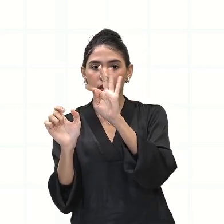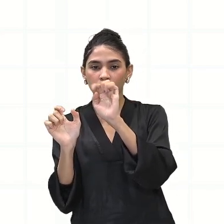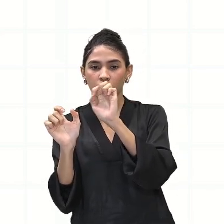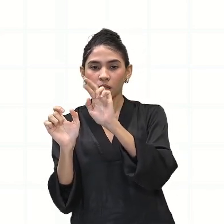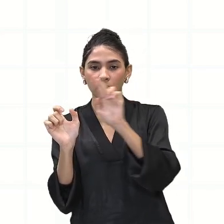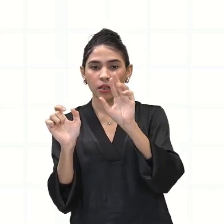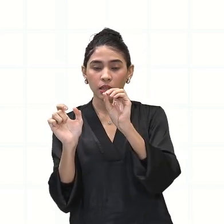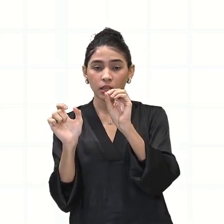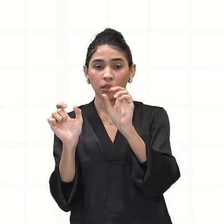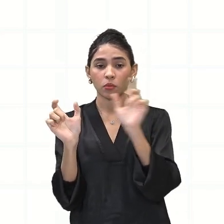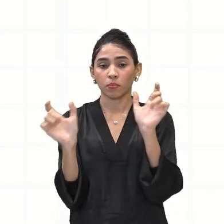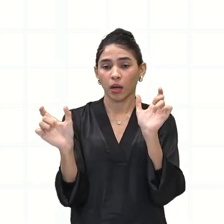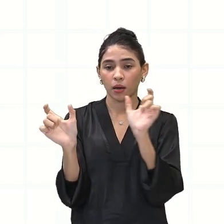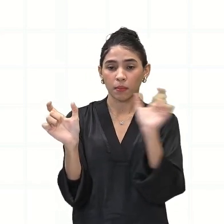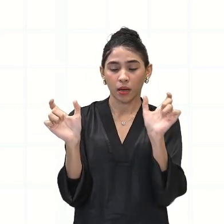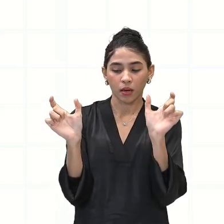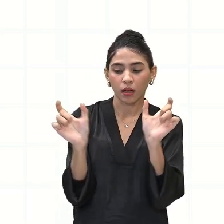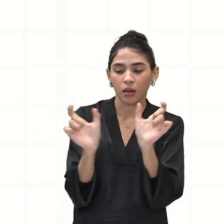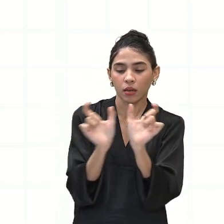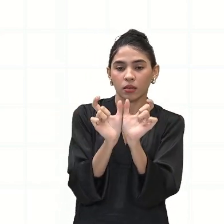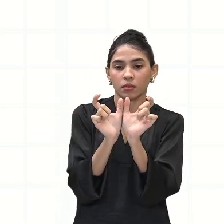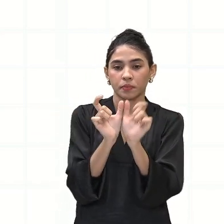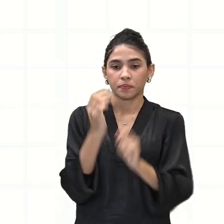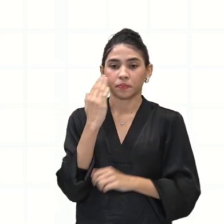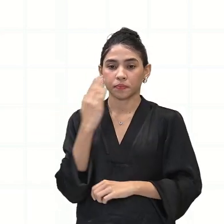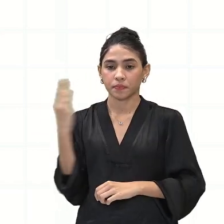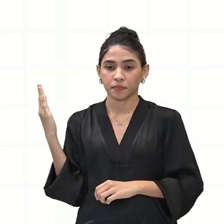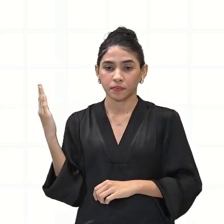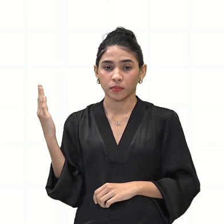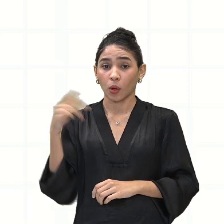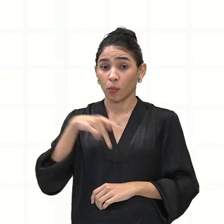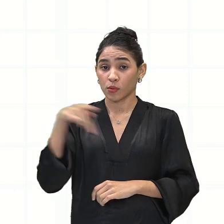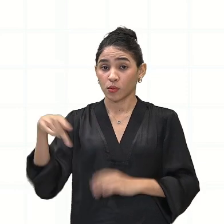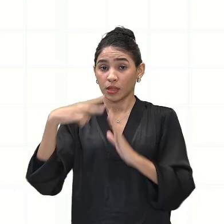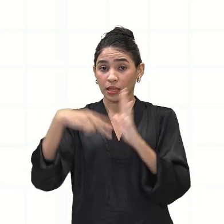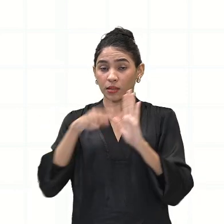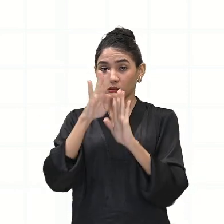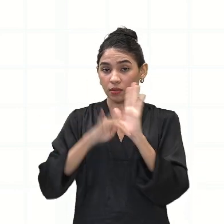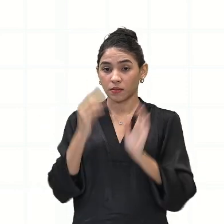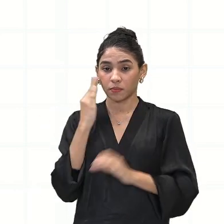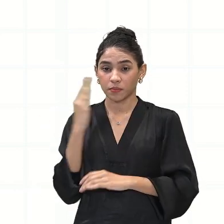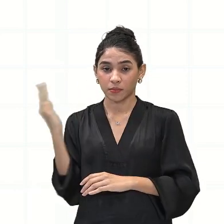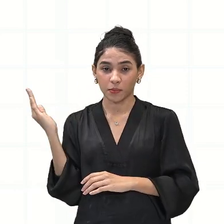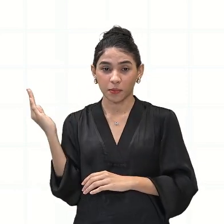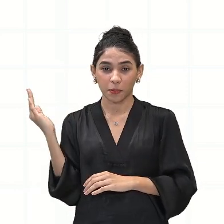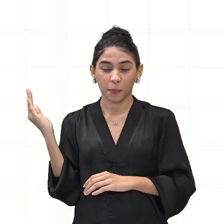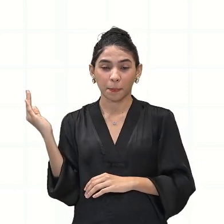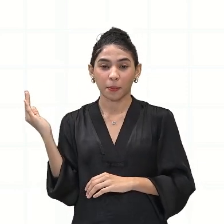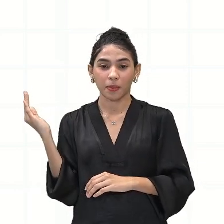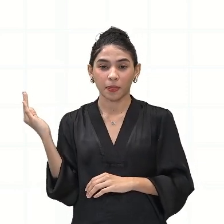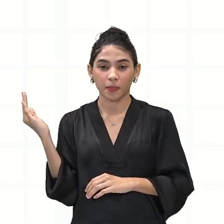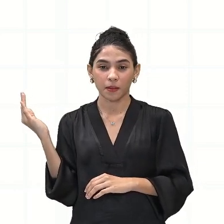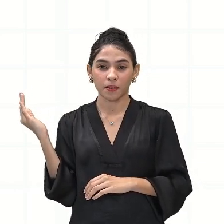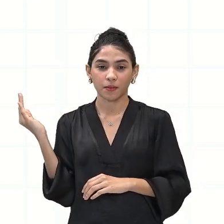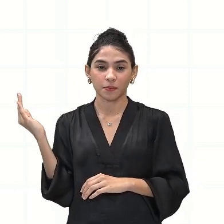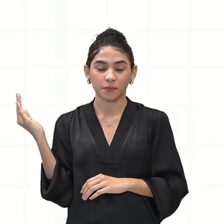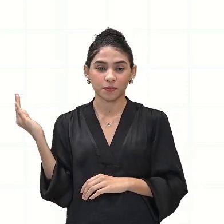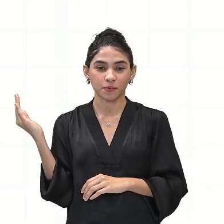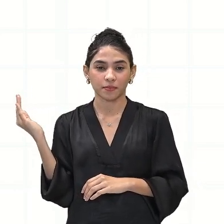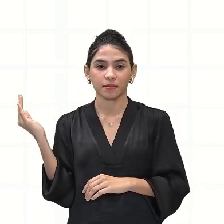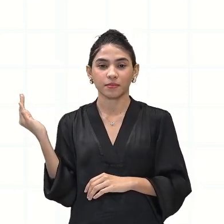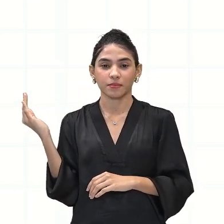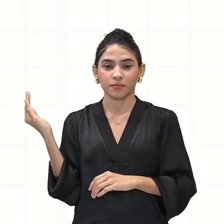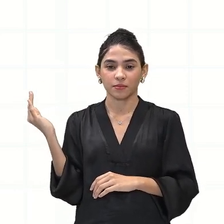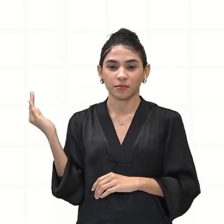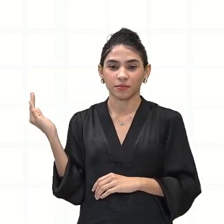pelo seu erro, quero que você ganhe, que você me apanhe, sou o seu bezerro gritando mamãe, esse